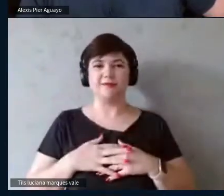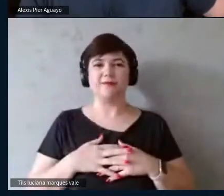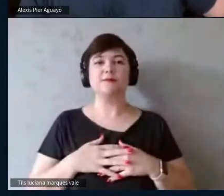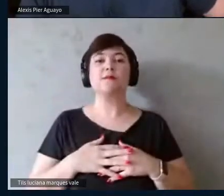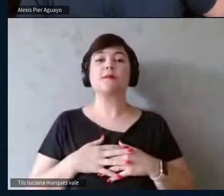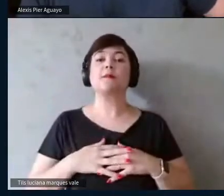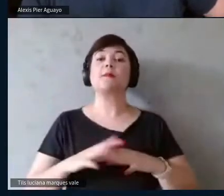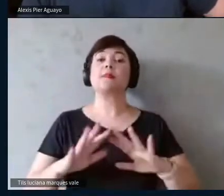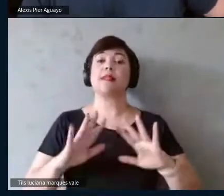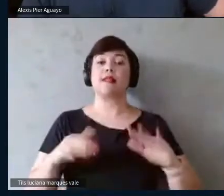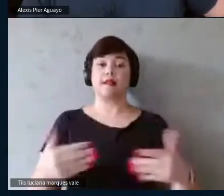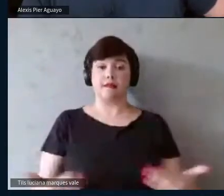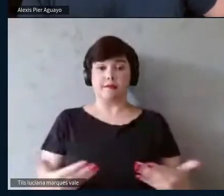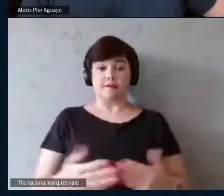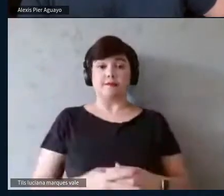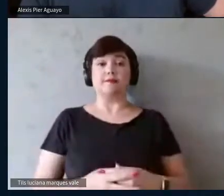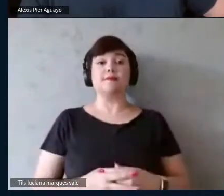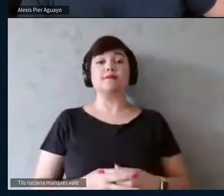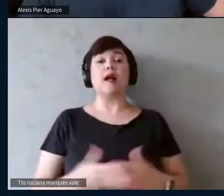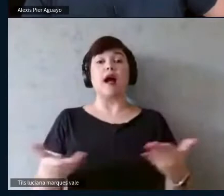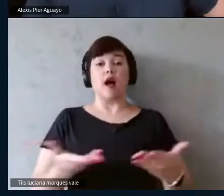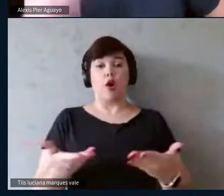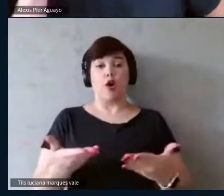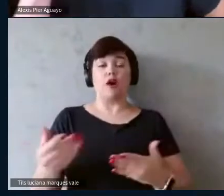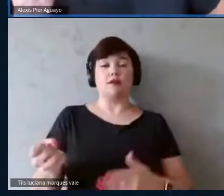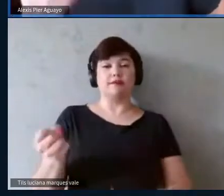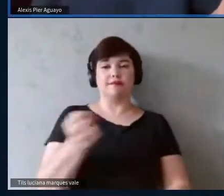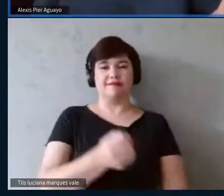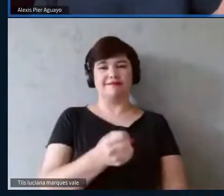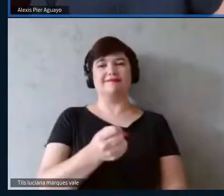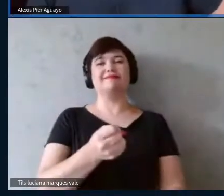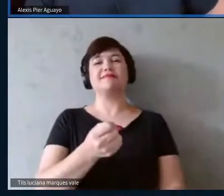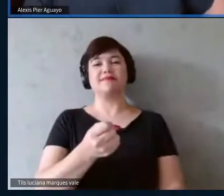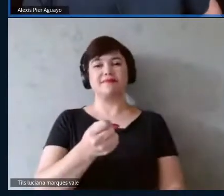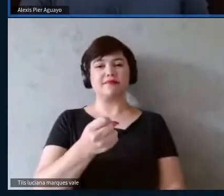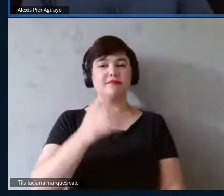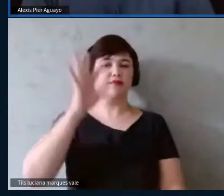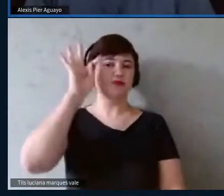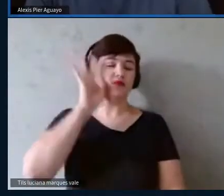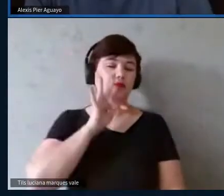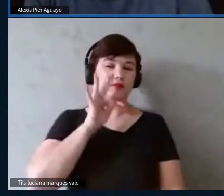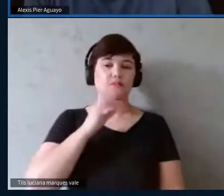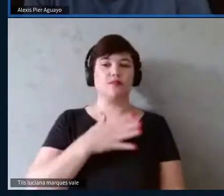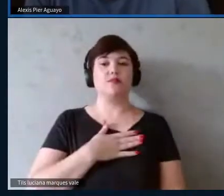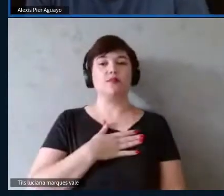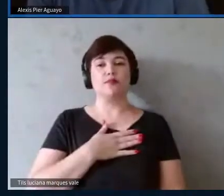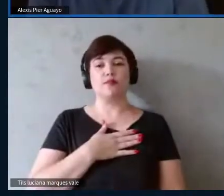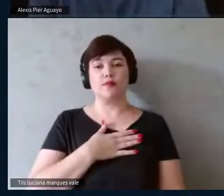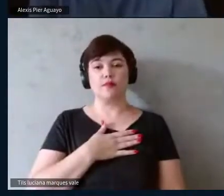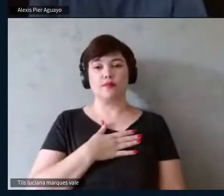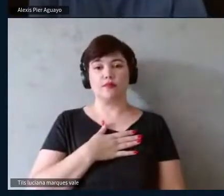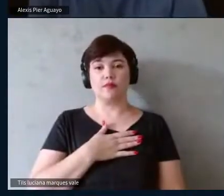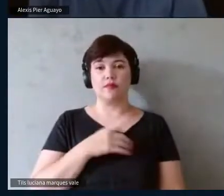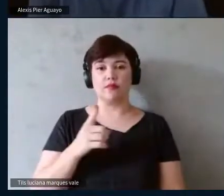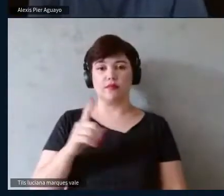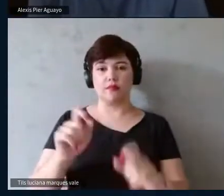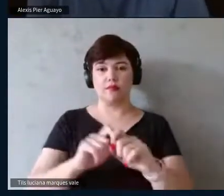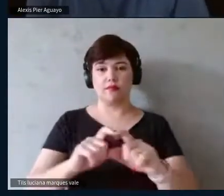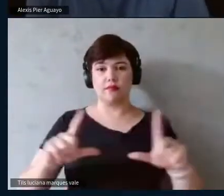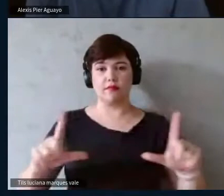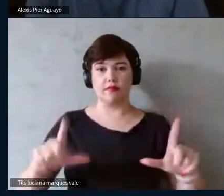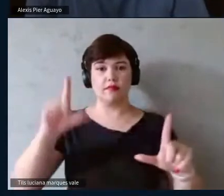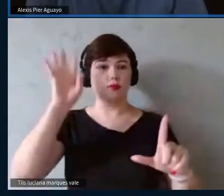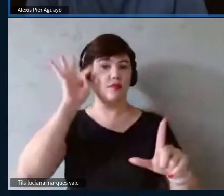Eu vou, então, passar a palavra para a nossa querida Tuxi. Não sei se ela já pode abrir